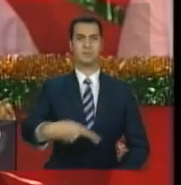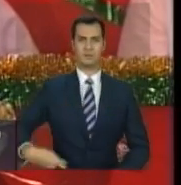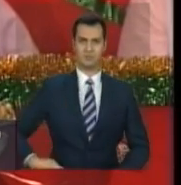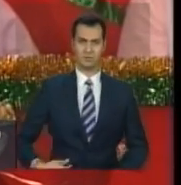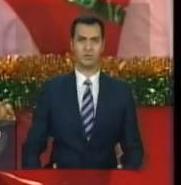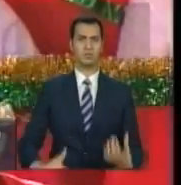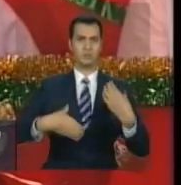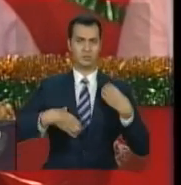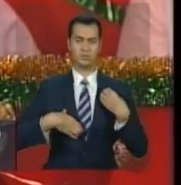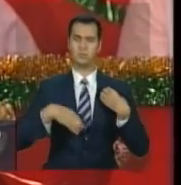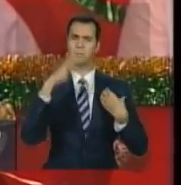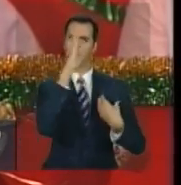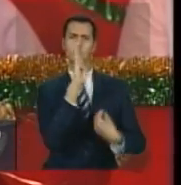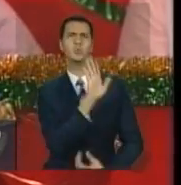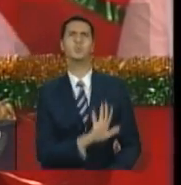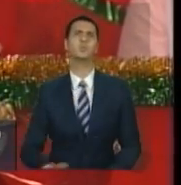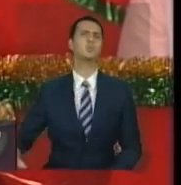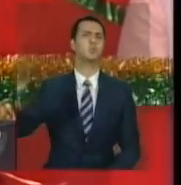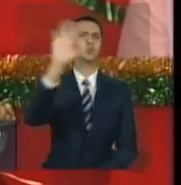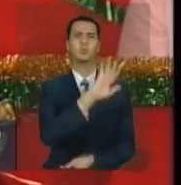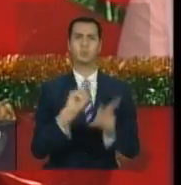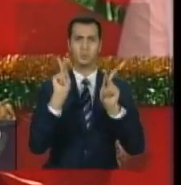brasileiros. Mas